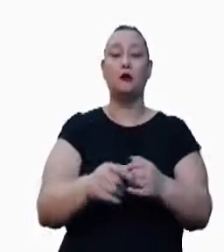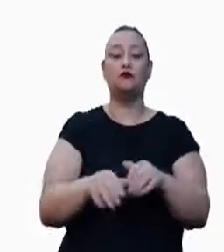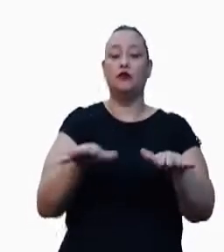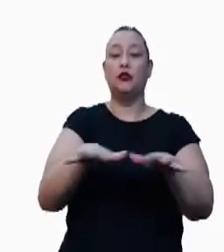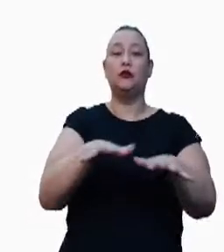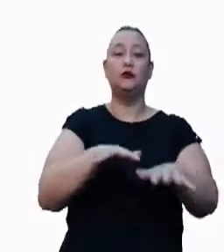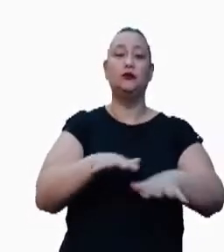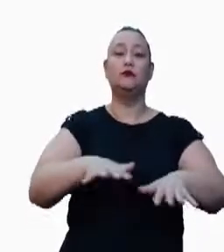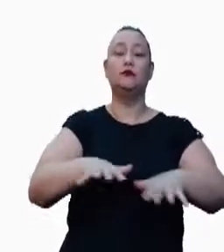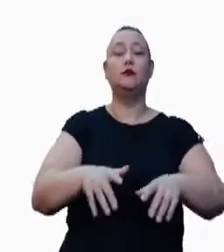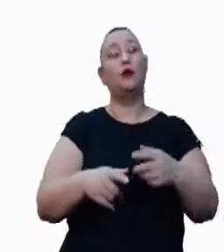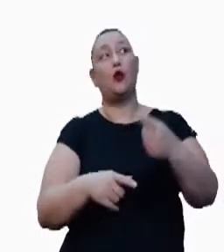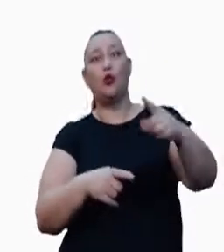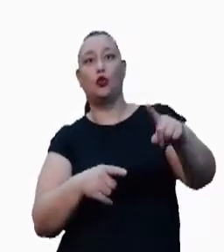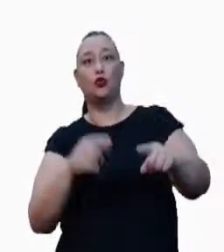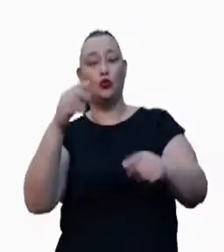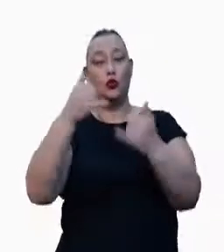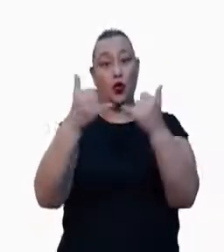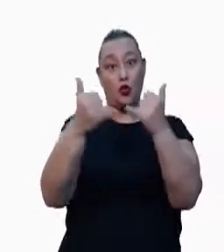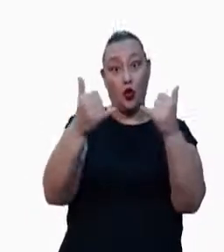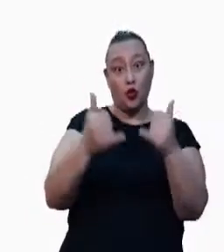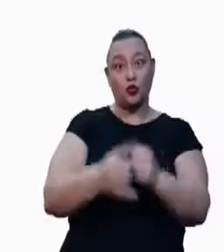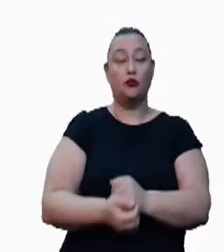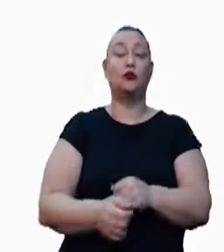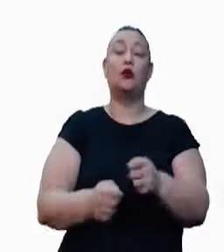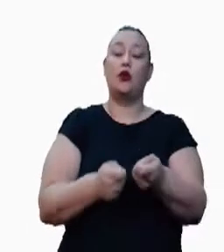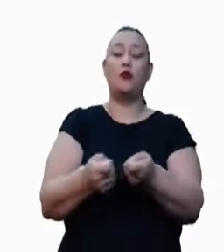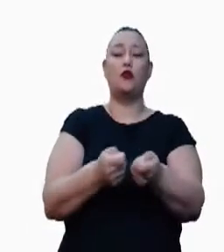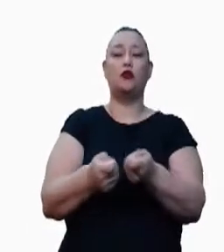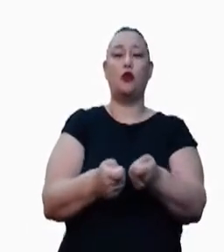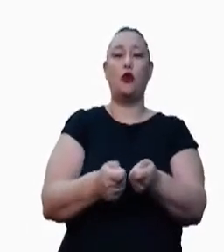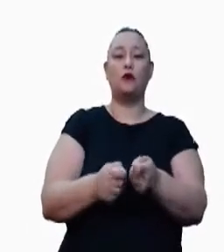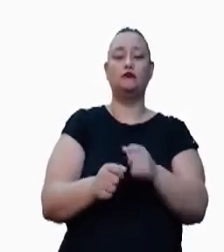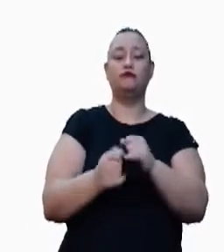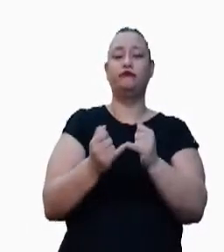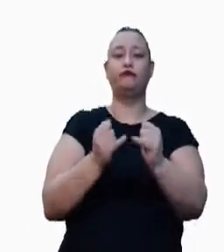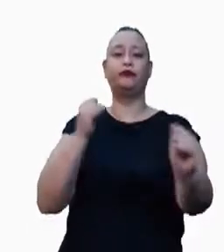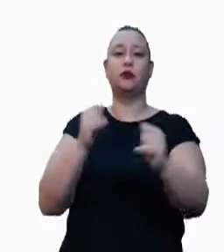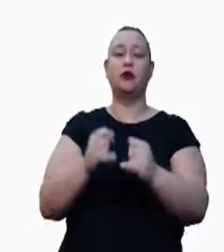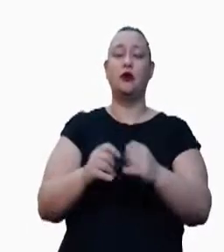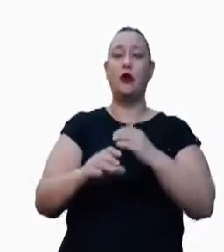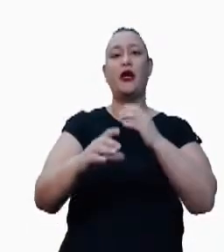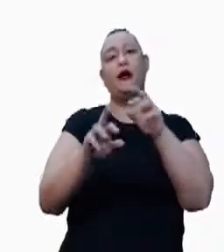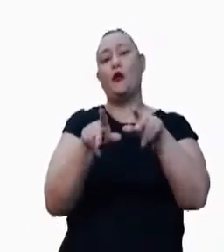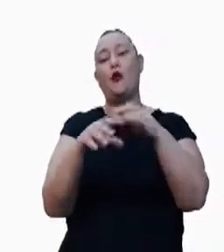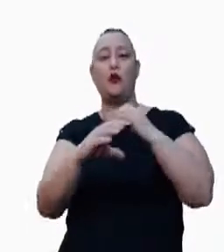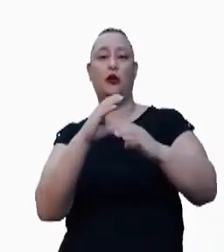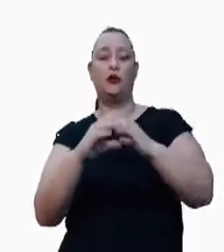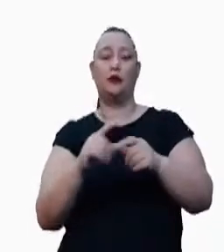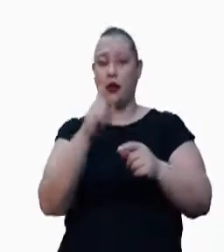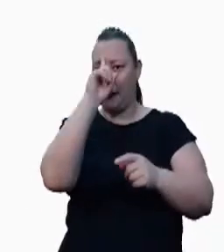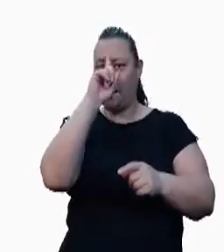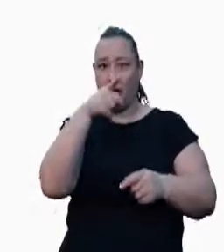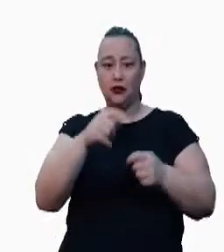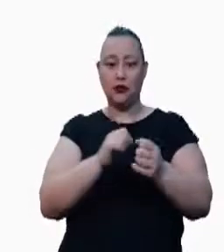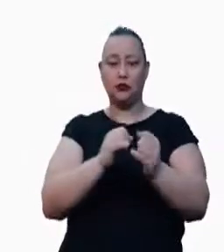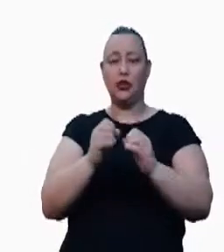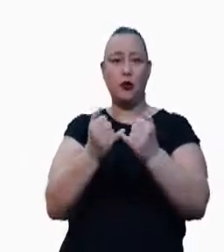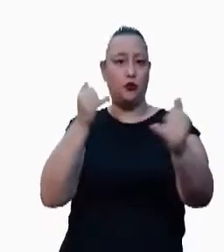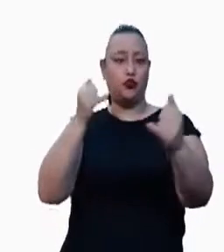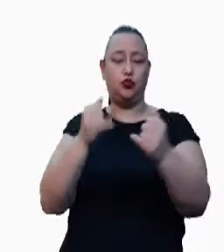de um neurônio para outro. Então, elas comandam estímulos no nosso corpo. E a